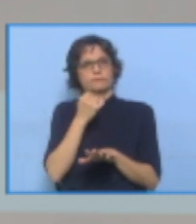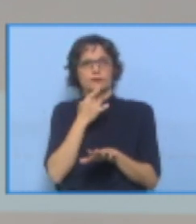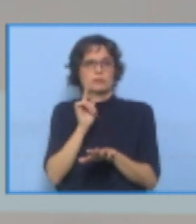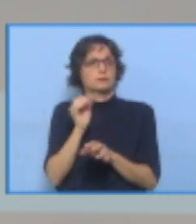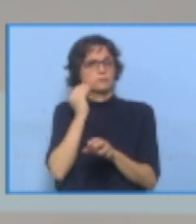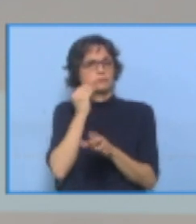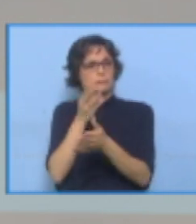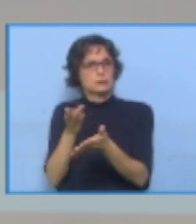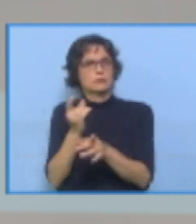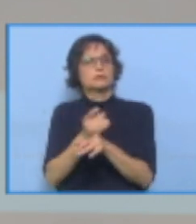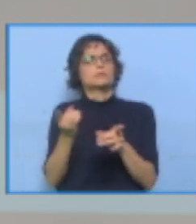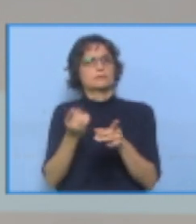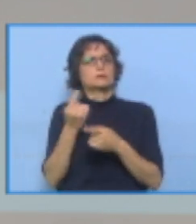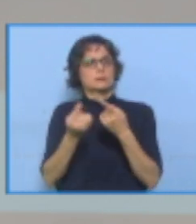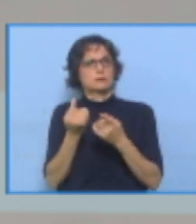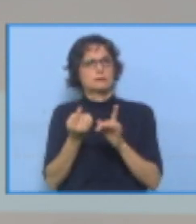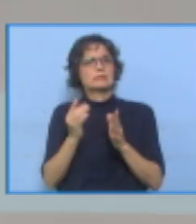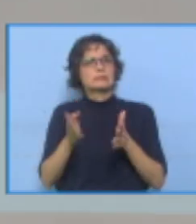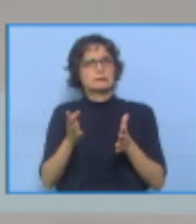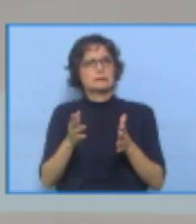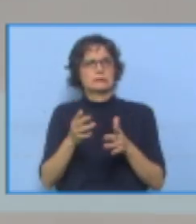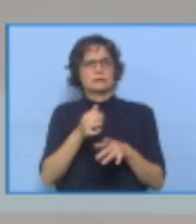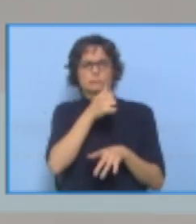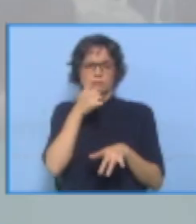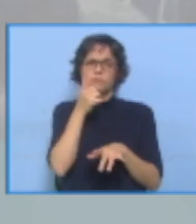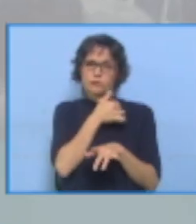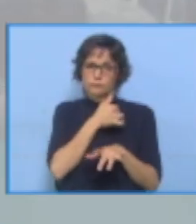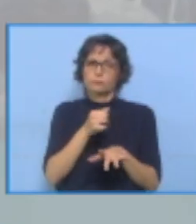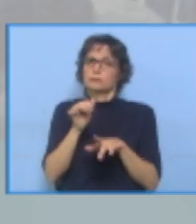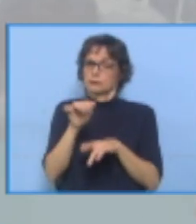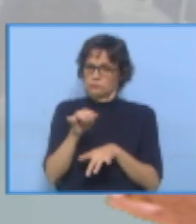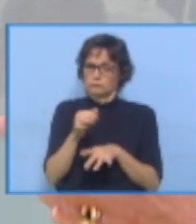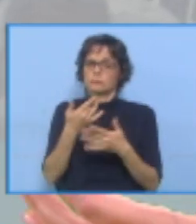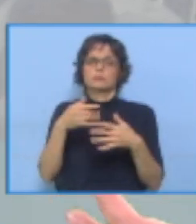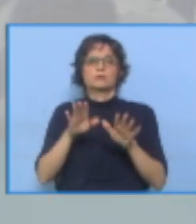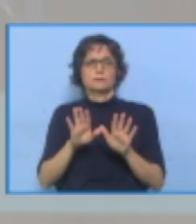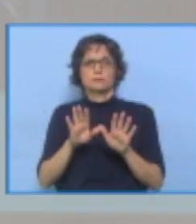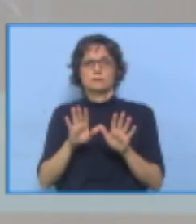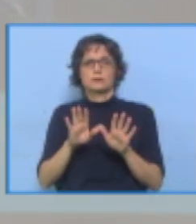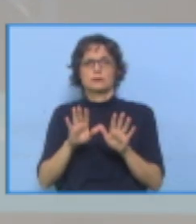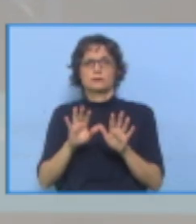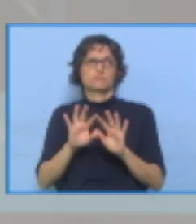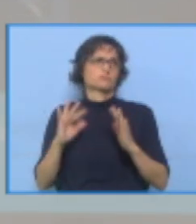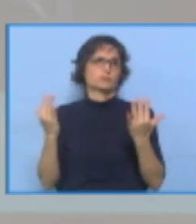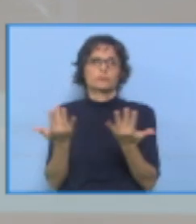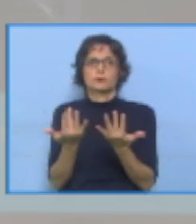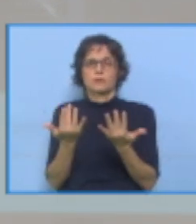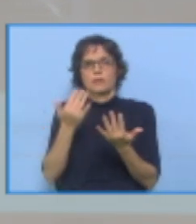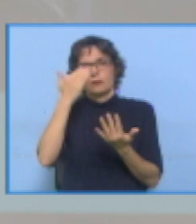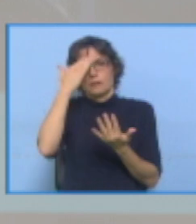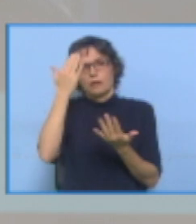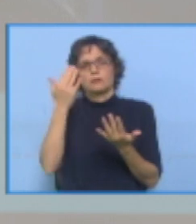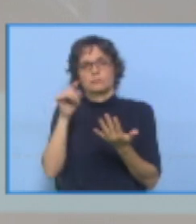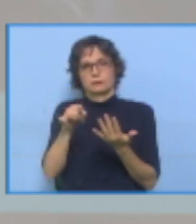martírio e, em algum caso, será necessário o martírio. Mas, nos casos mais normais, exige,